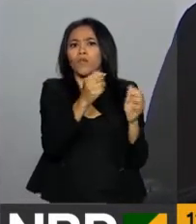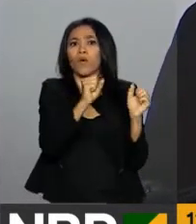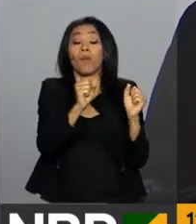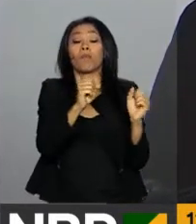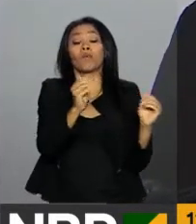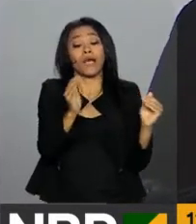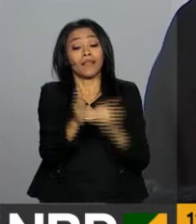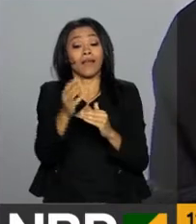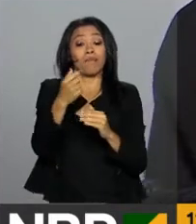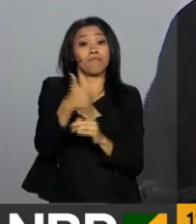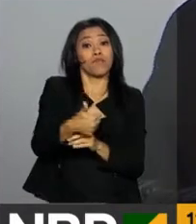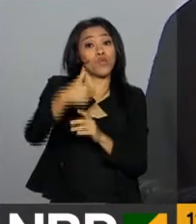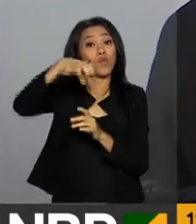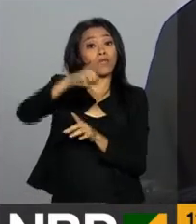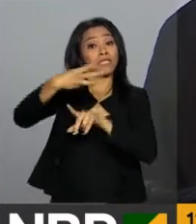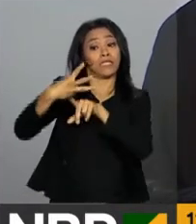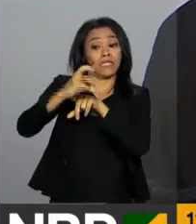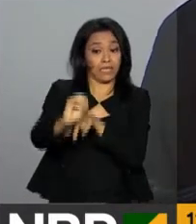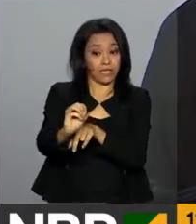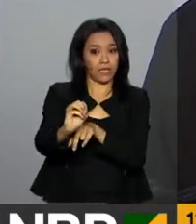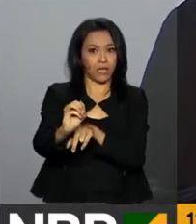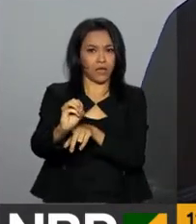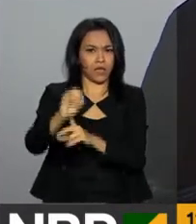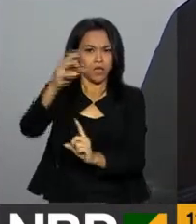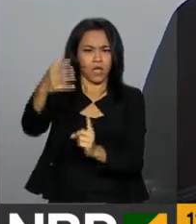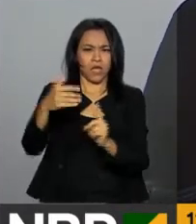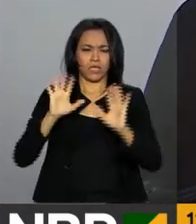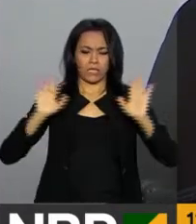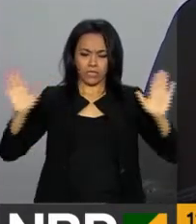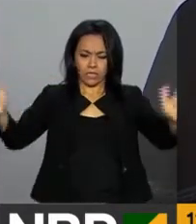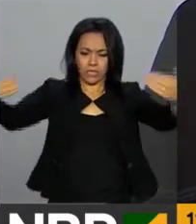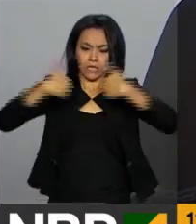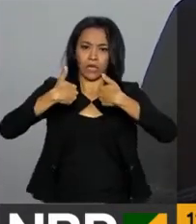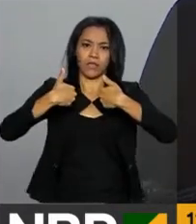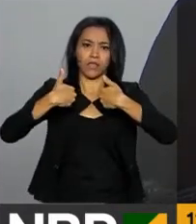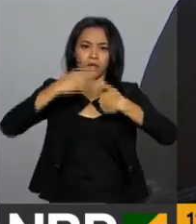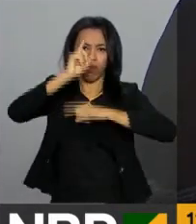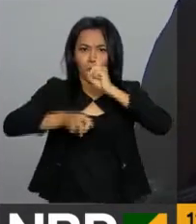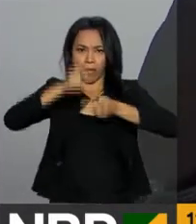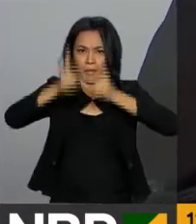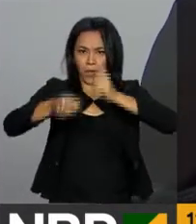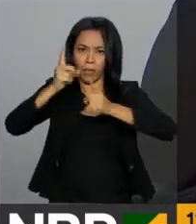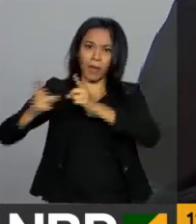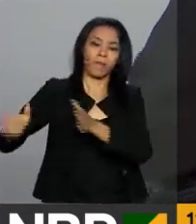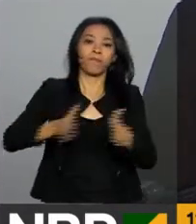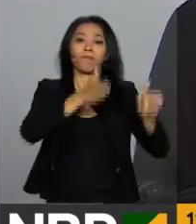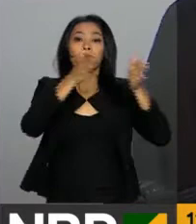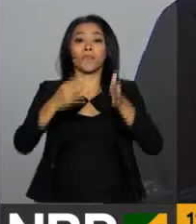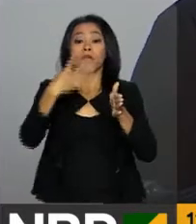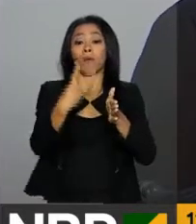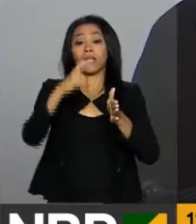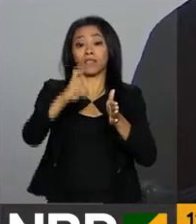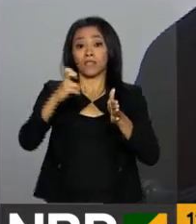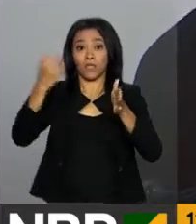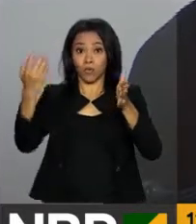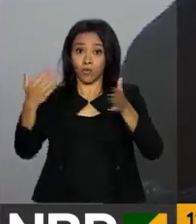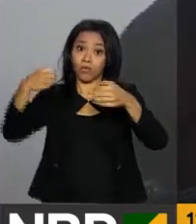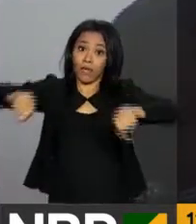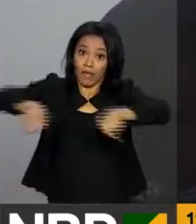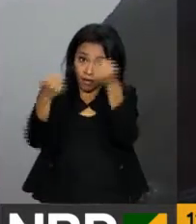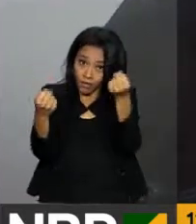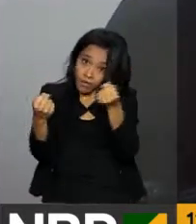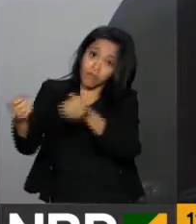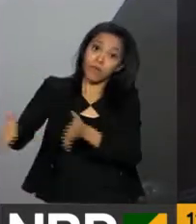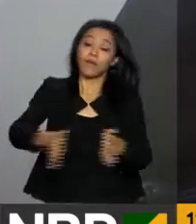30 anos um sistema mais centralizado de 30 45 quarenta e cinco é caio um sistema centralizado